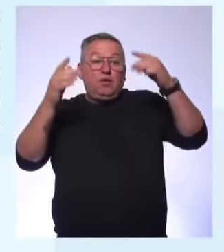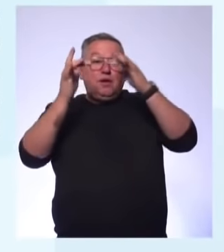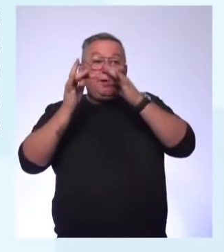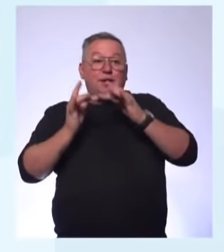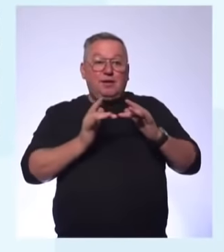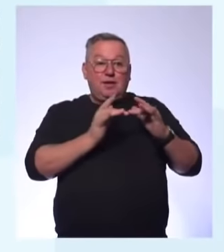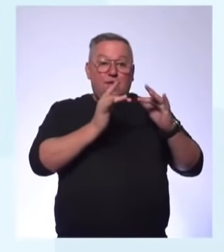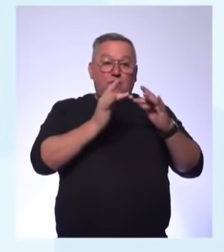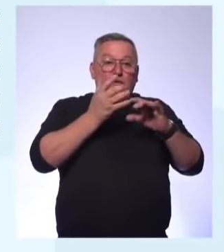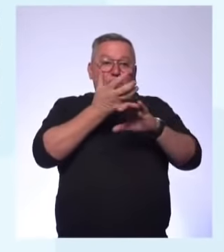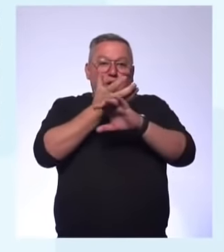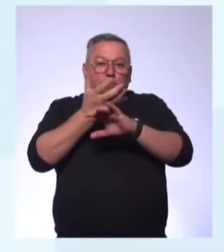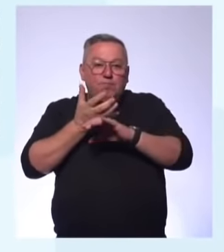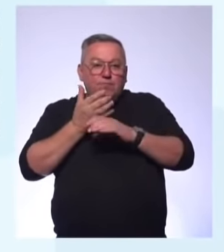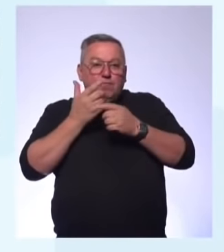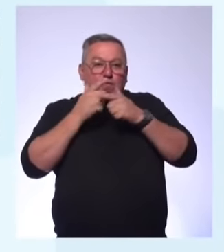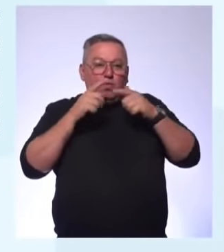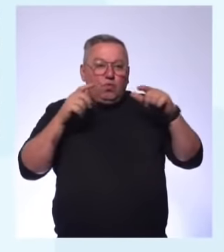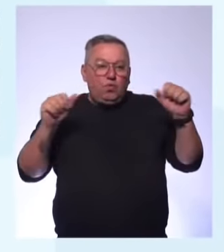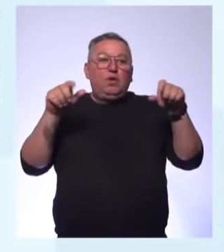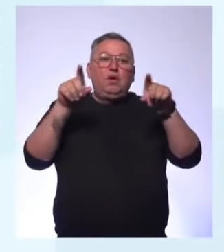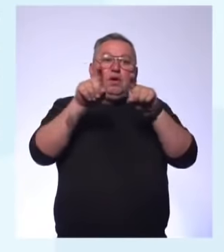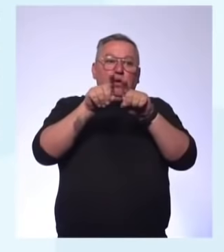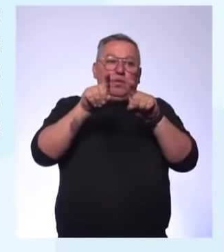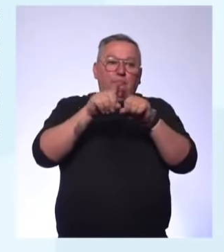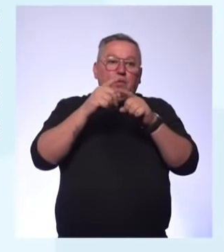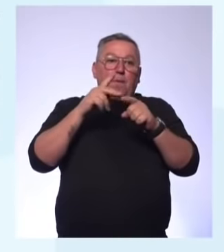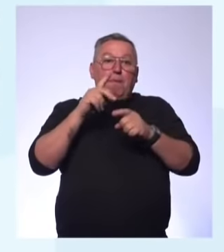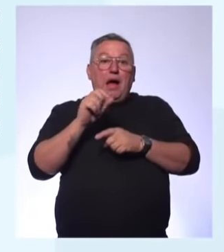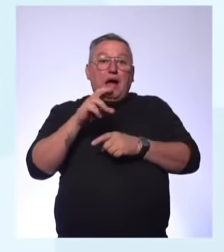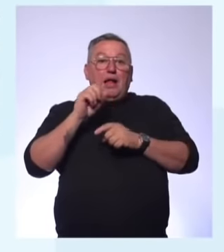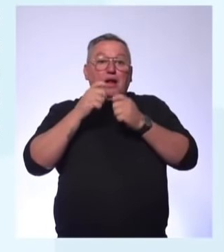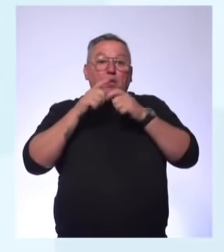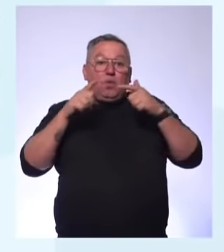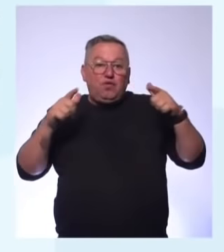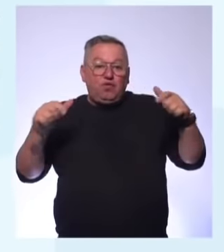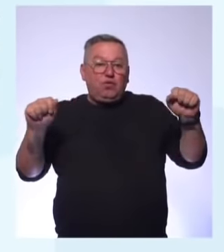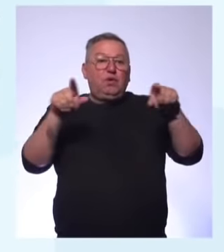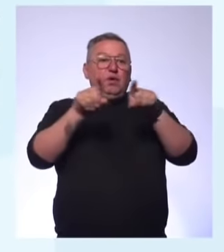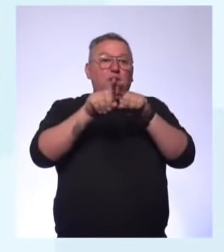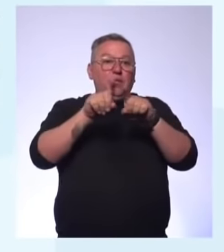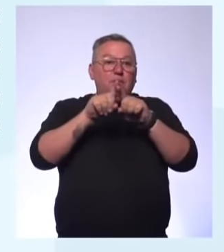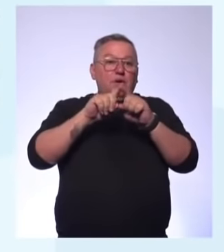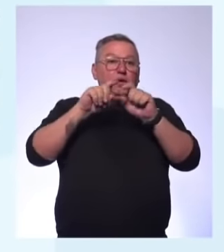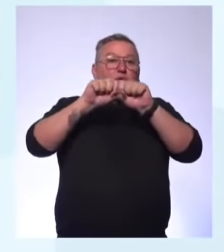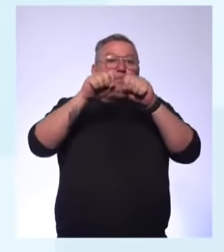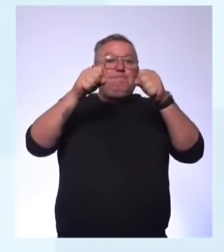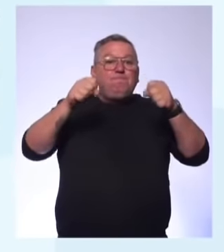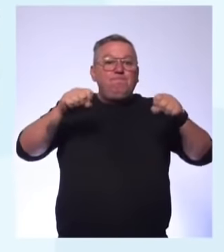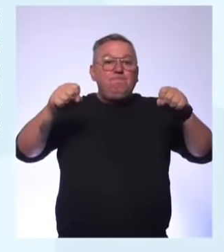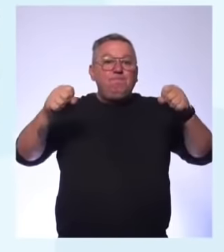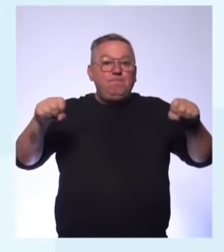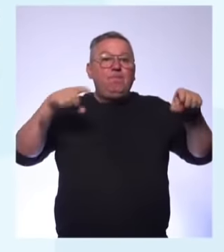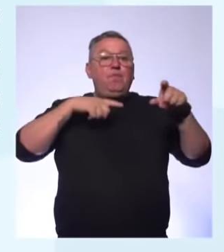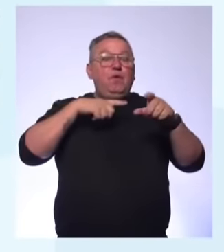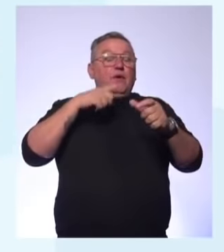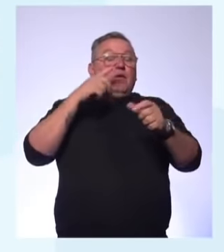da interação entre os elementos linguísticos e os recursos paralinguísticos e cinésicos que funcionam